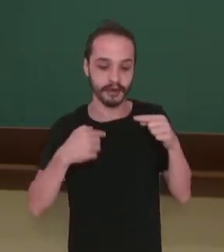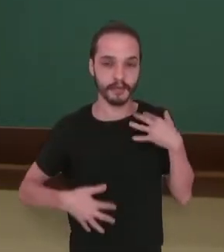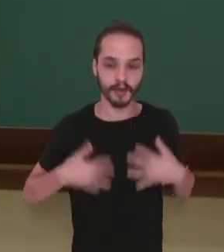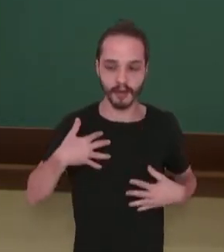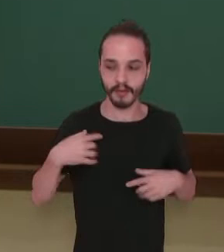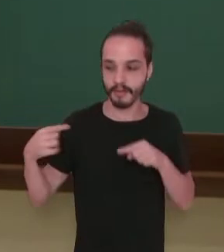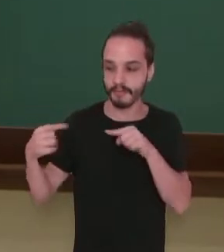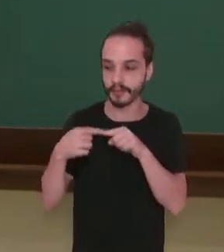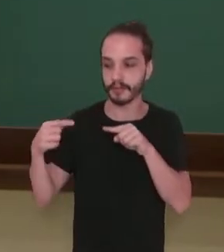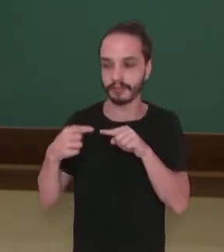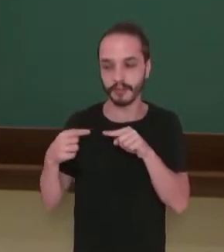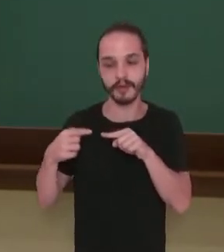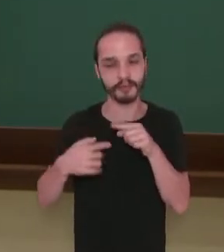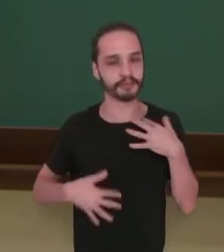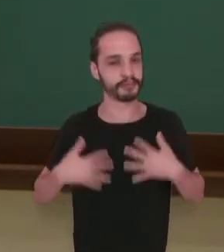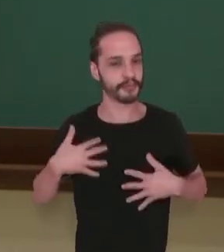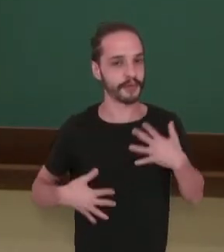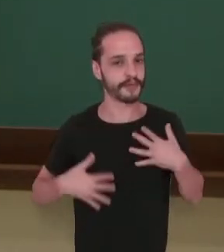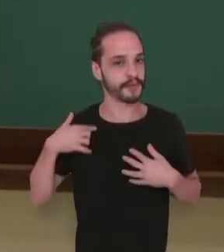movimento ali.